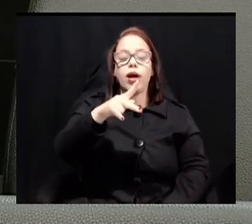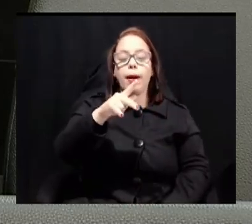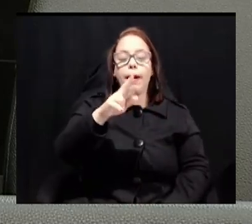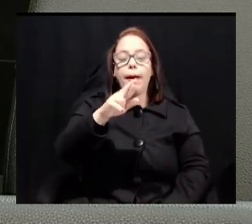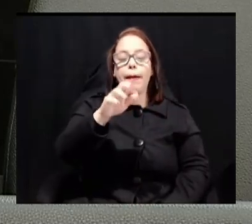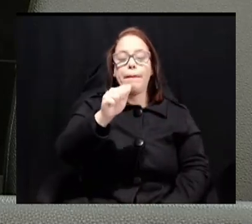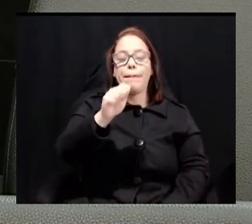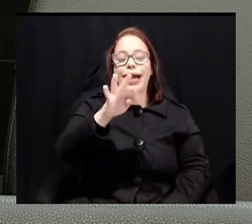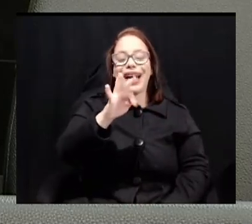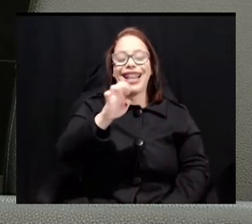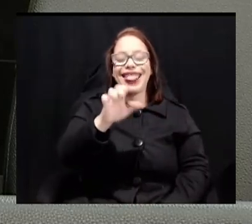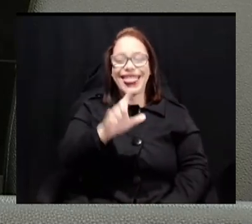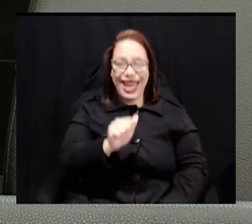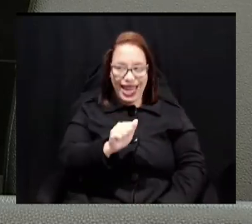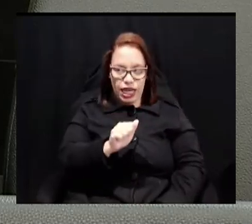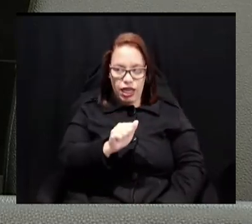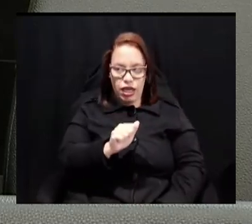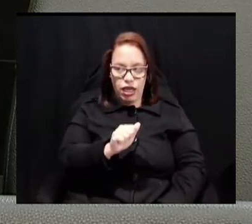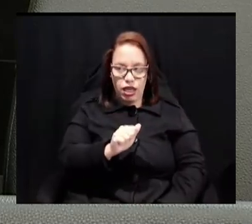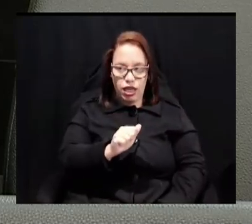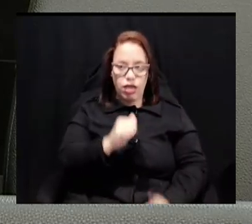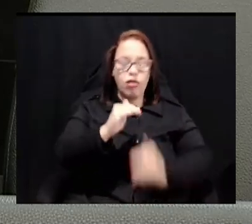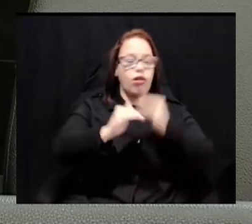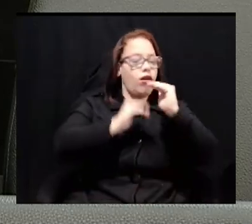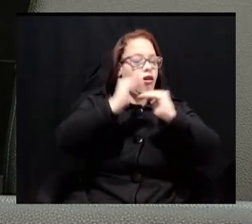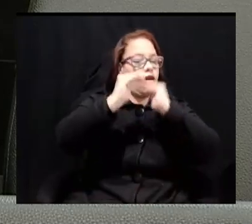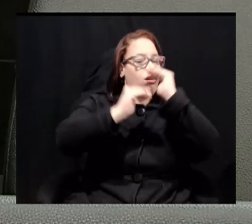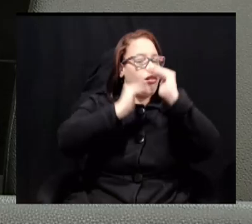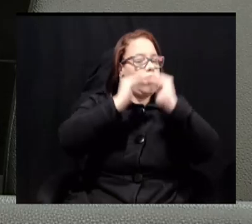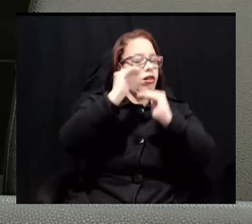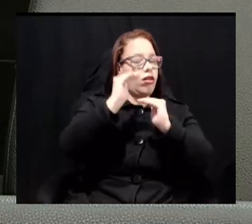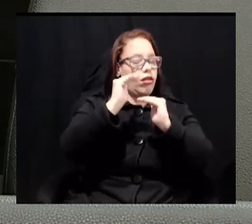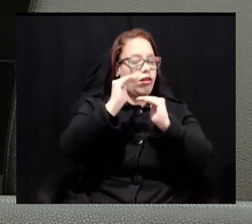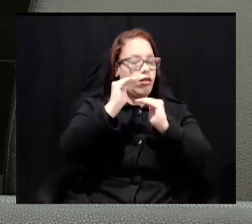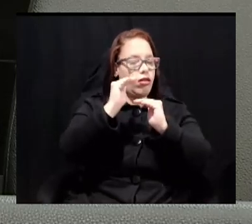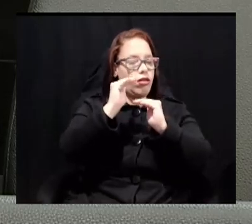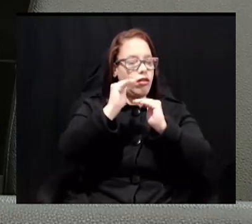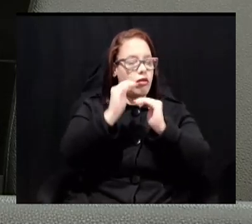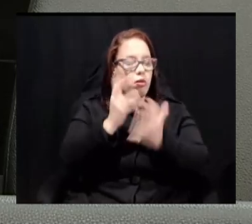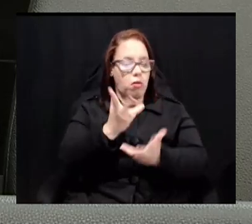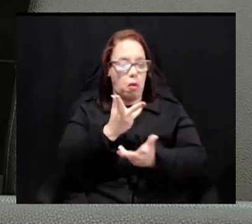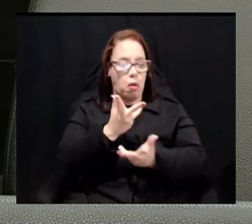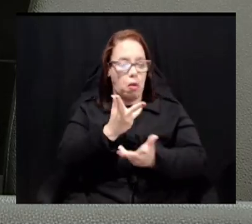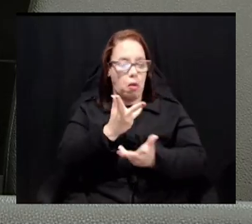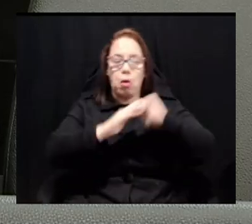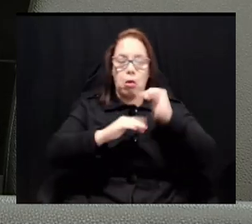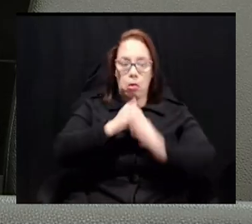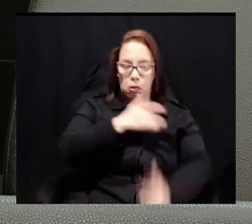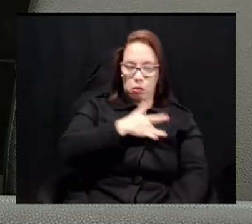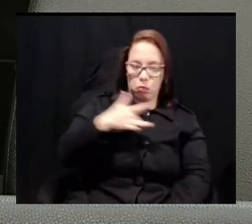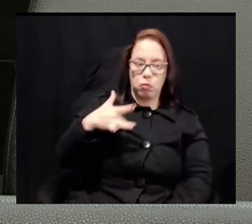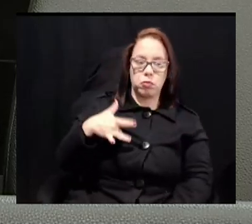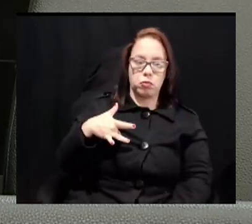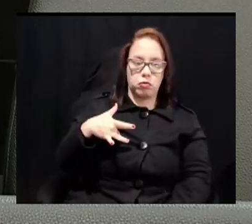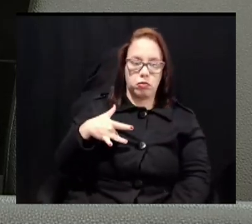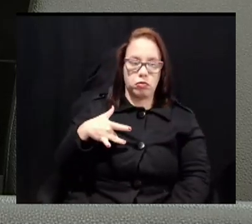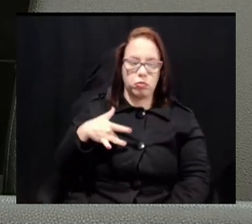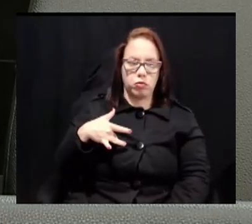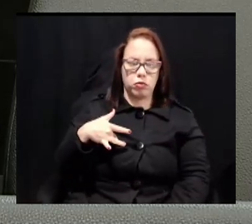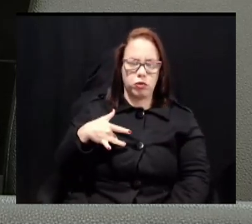eles desenvolvem toda uma questão de aperfeiçoamento da área de saúde, da